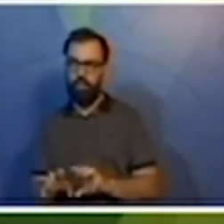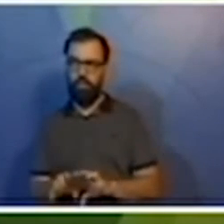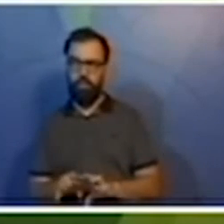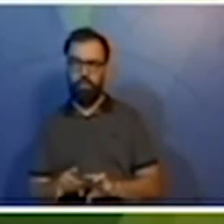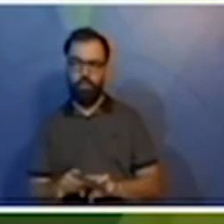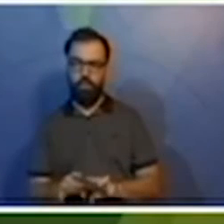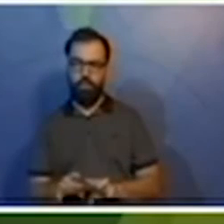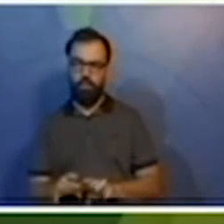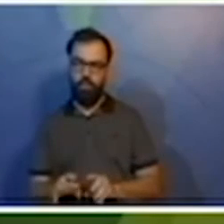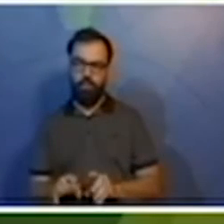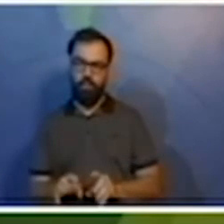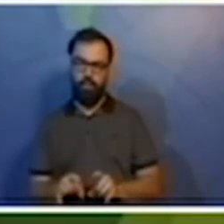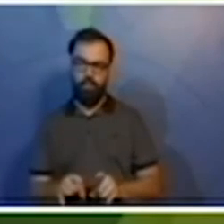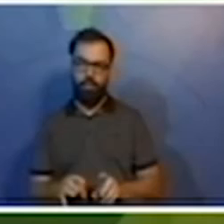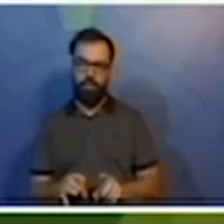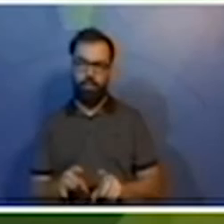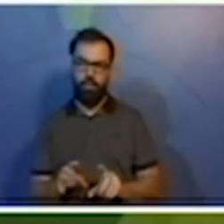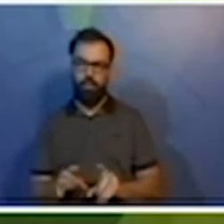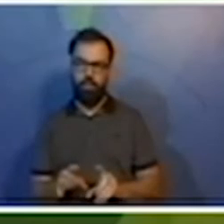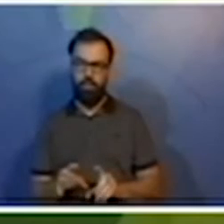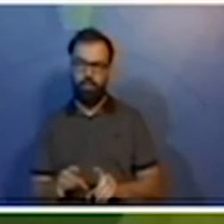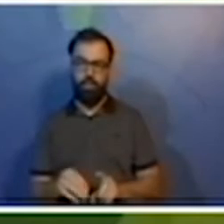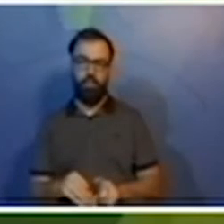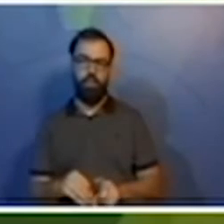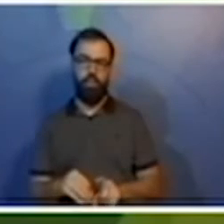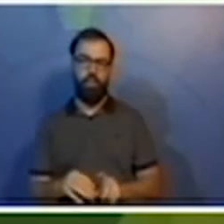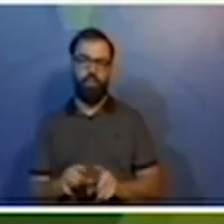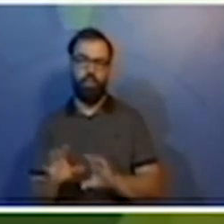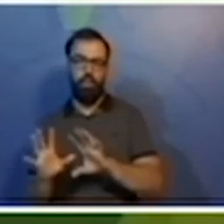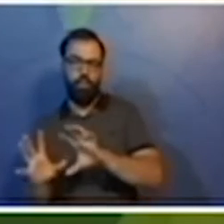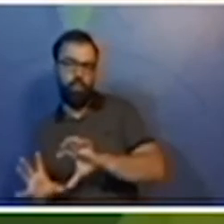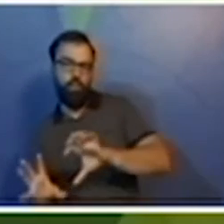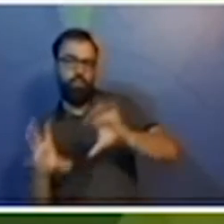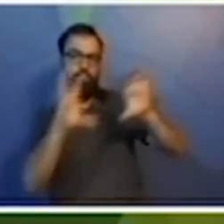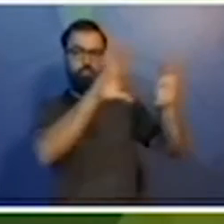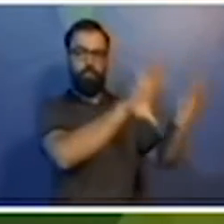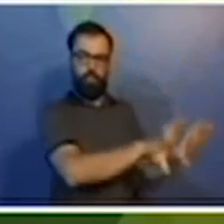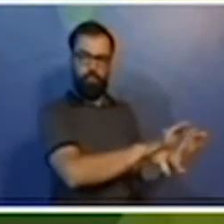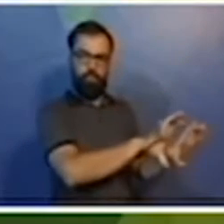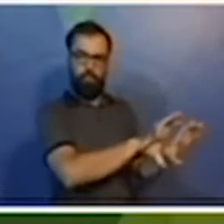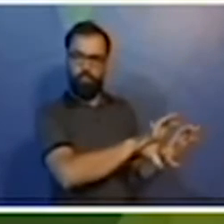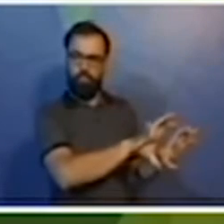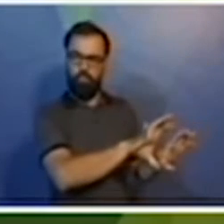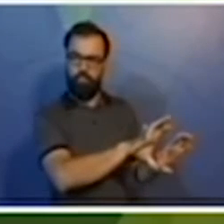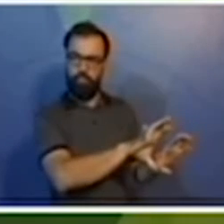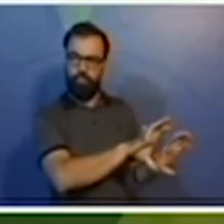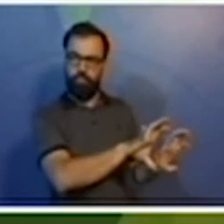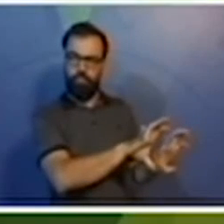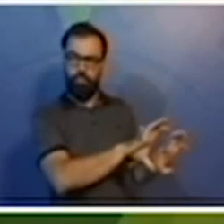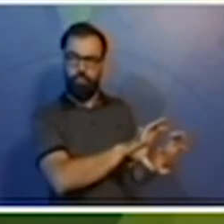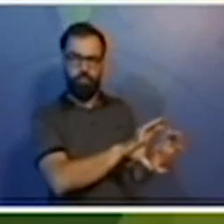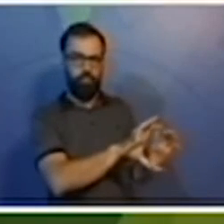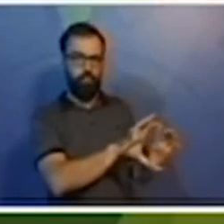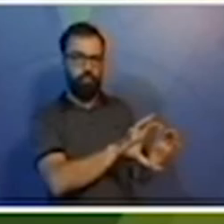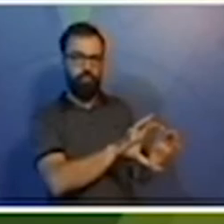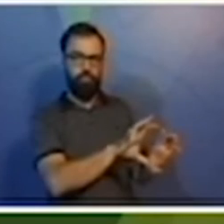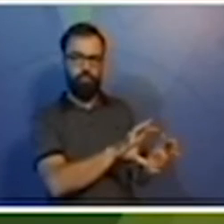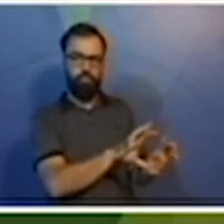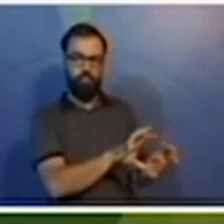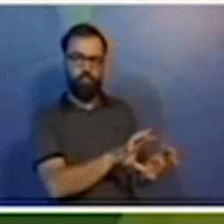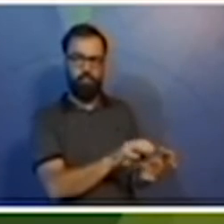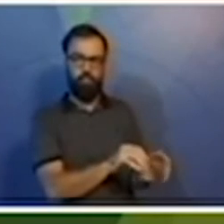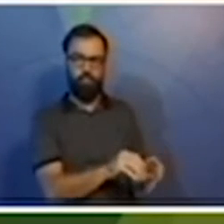termo algébrico com parte literal, a gente costuma jogar para a parte da frente do igual,